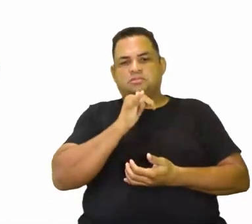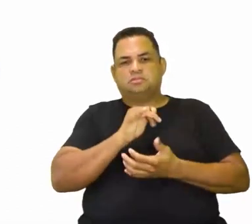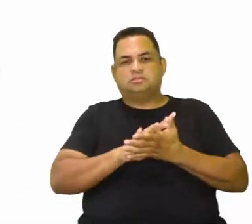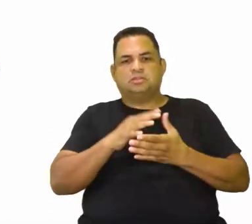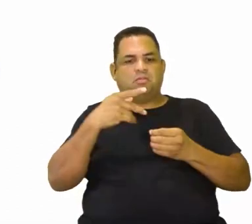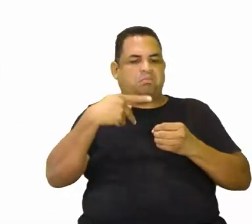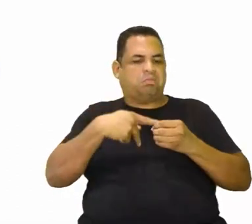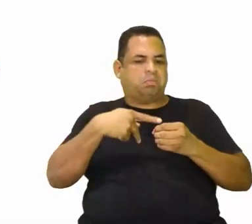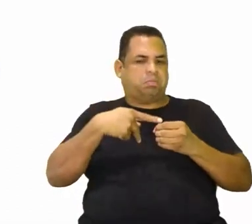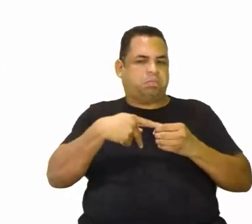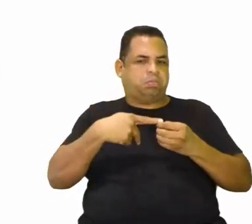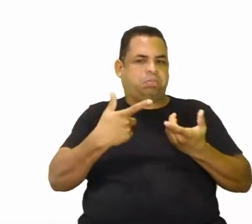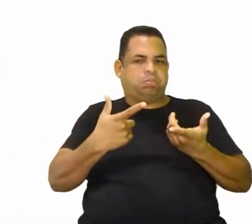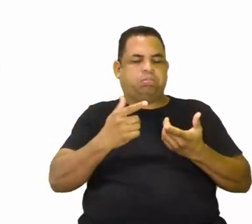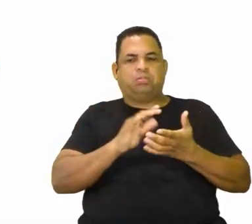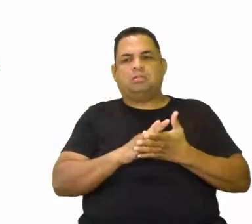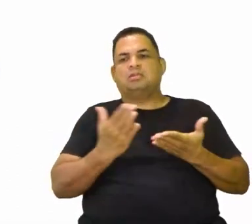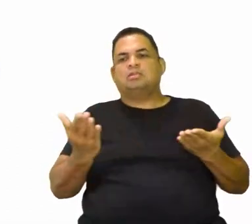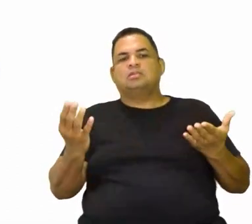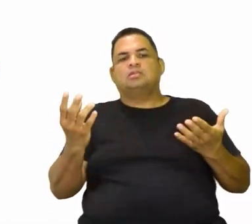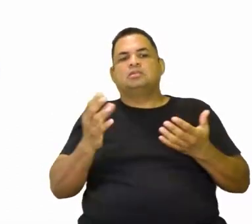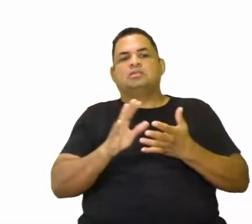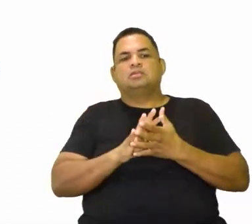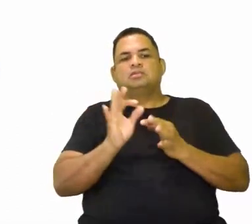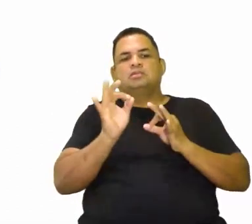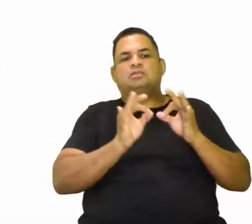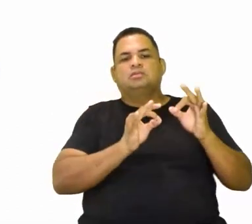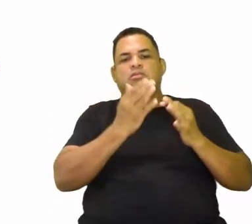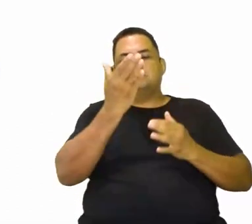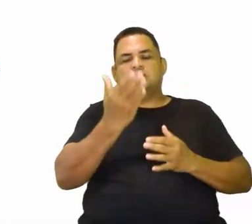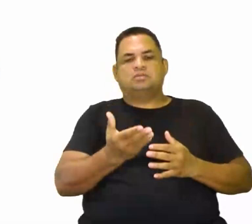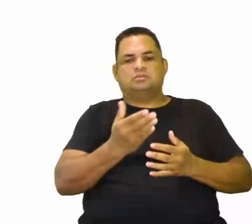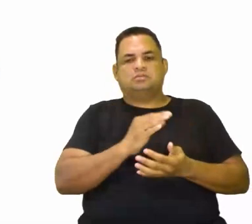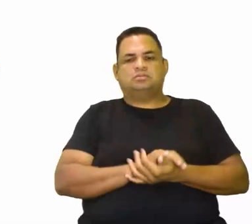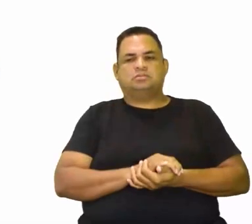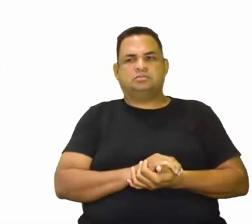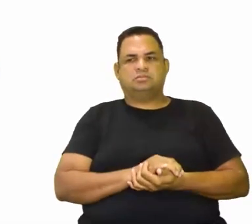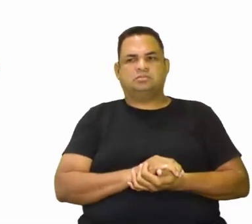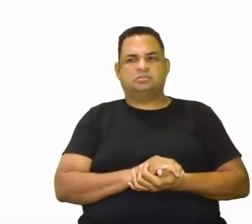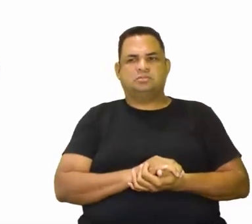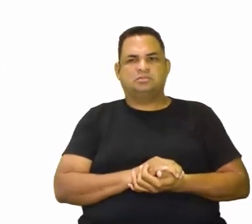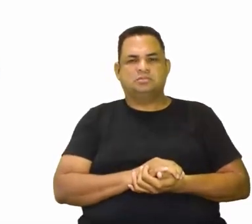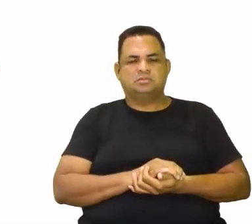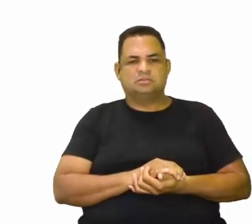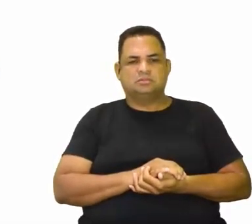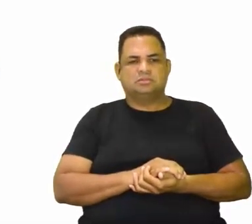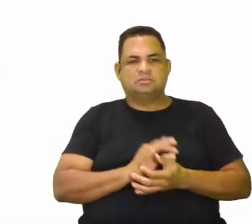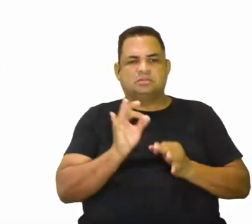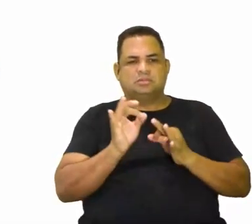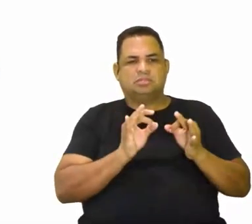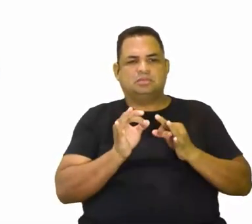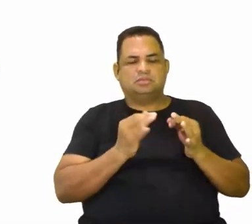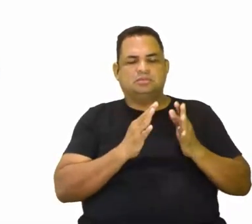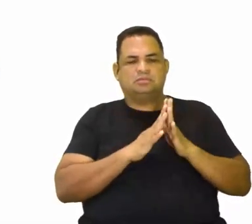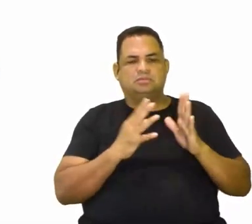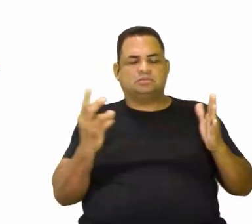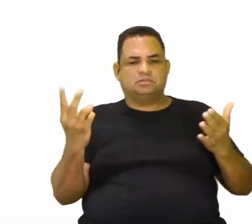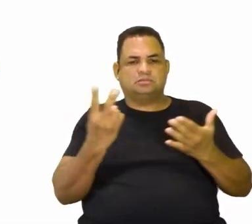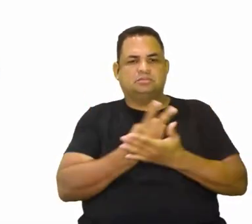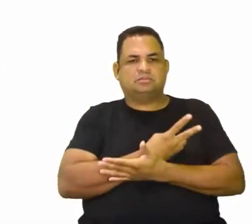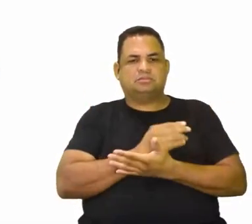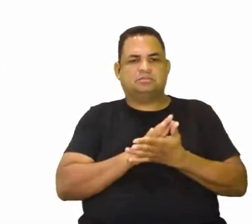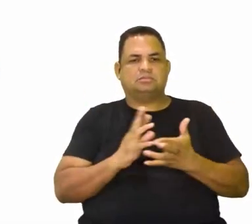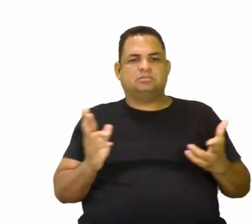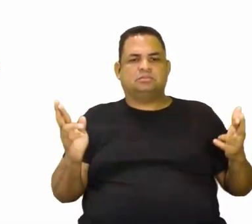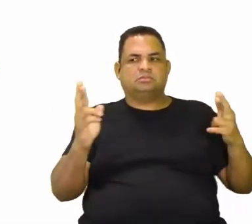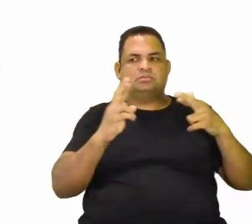combustíveis, ocorrendo conforme o esquema abaixo. Então, essa aqui, ó, esse é o esquema que vai ocorrer a